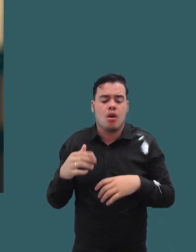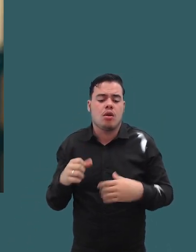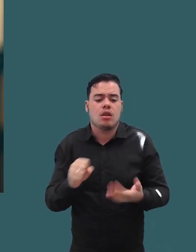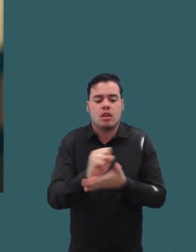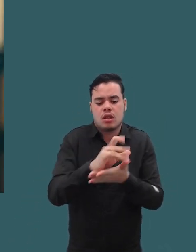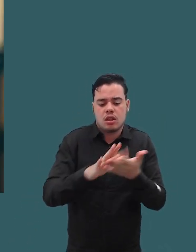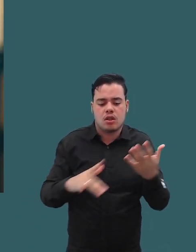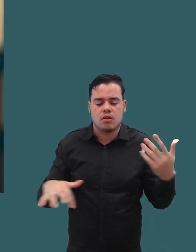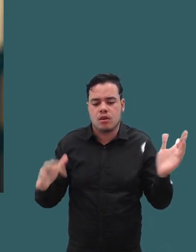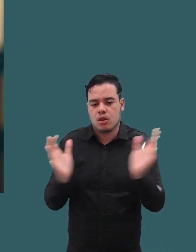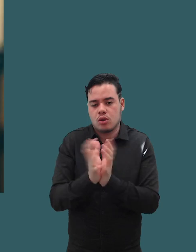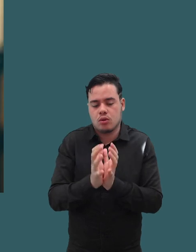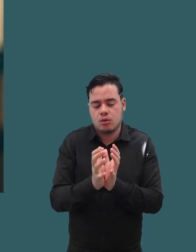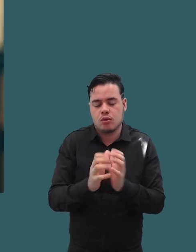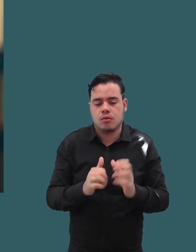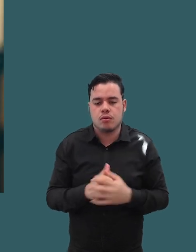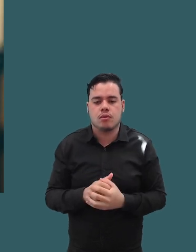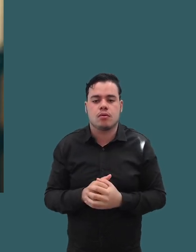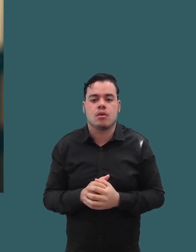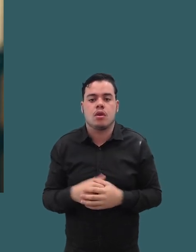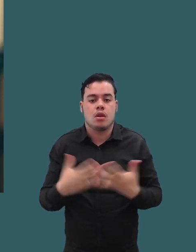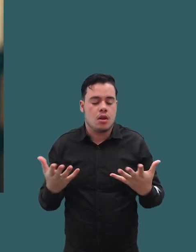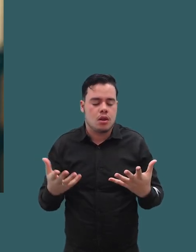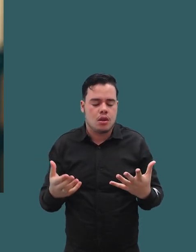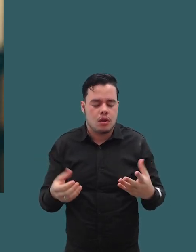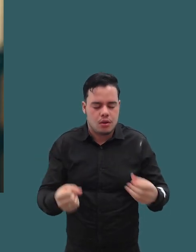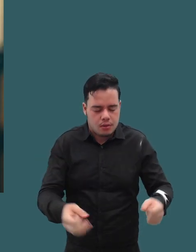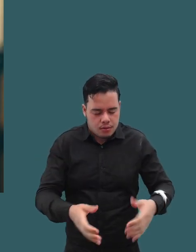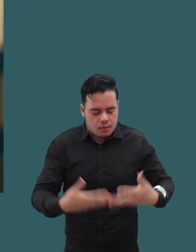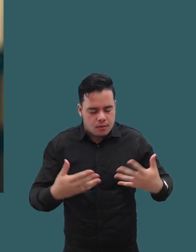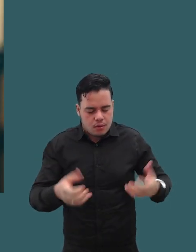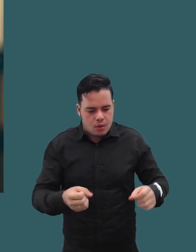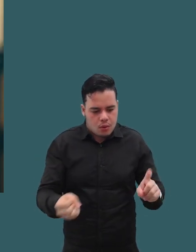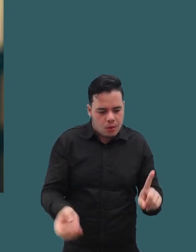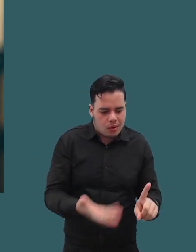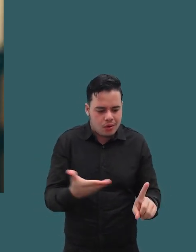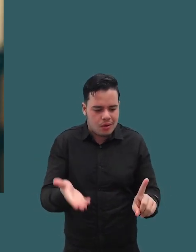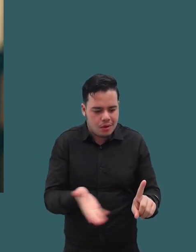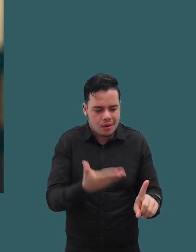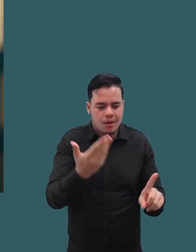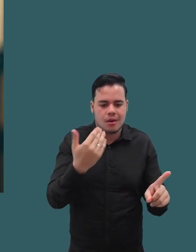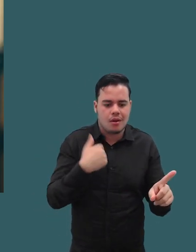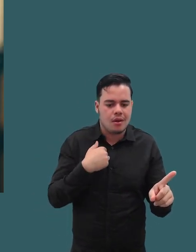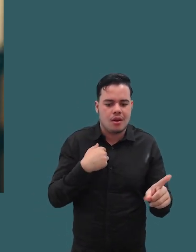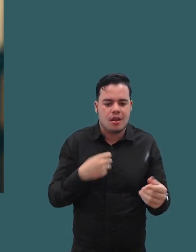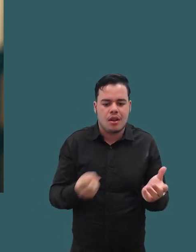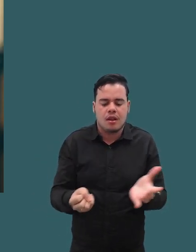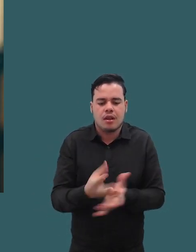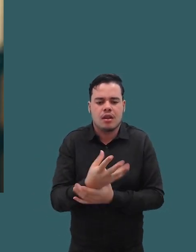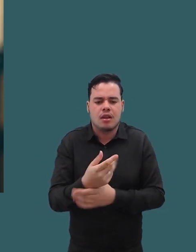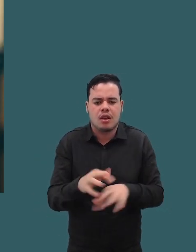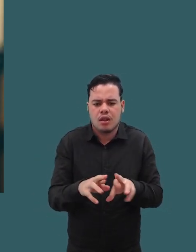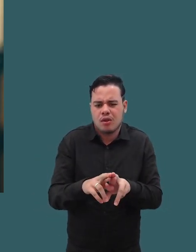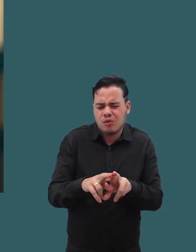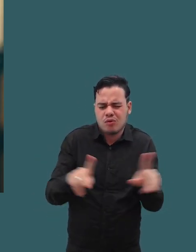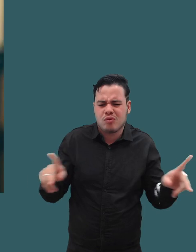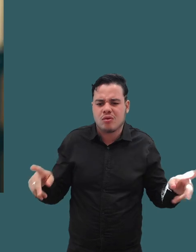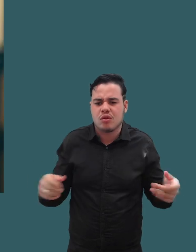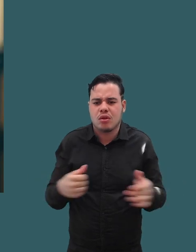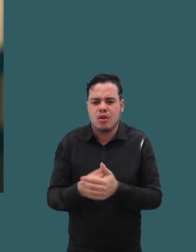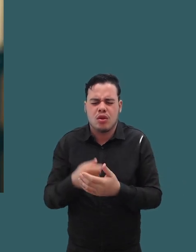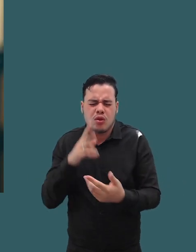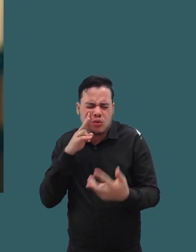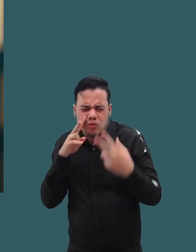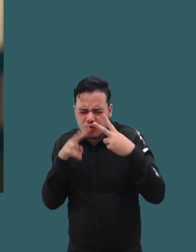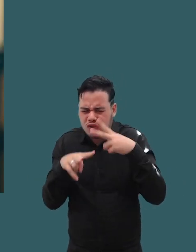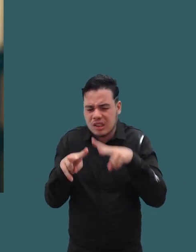E isso nos inspirou a um projeto de estabelecer formas de dar maior